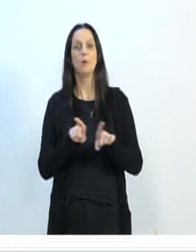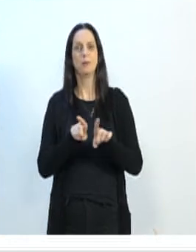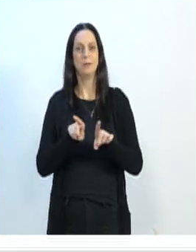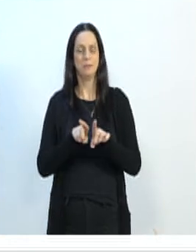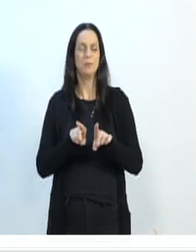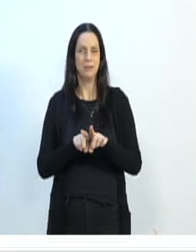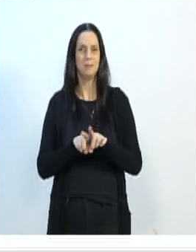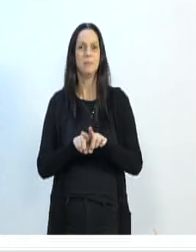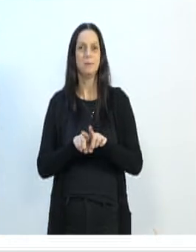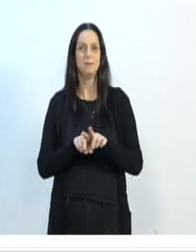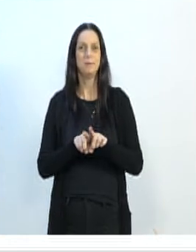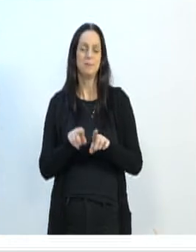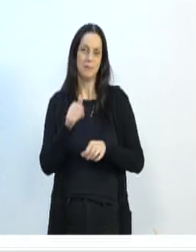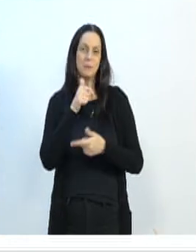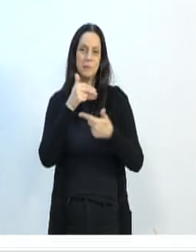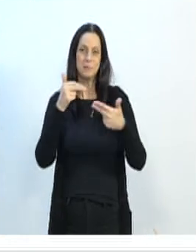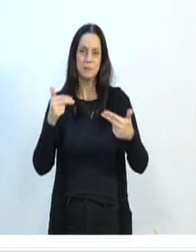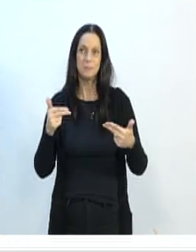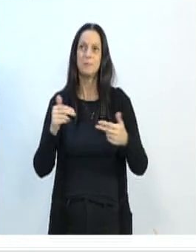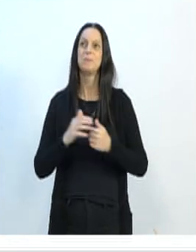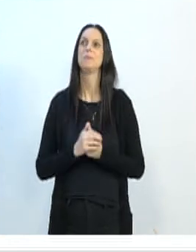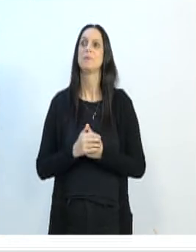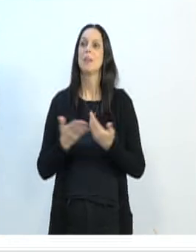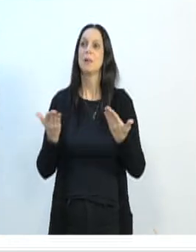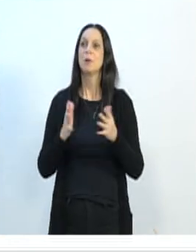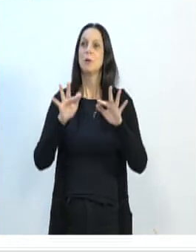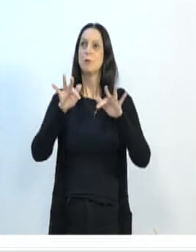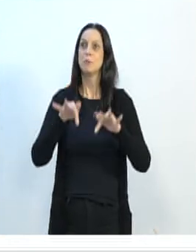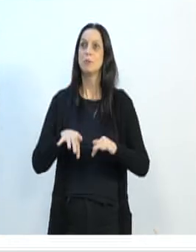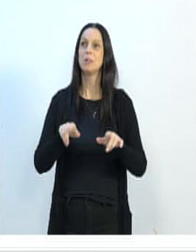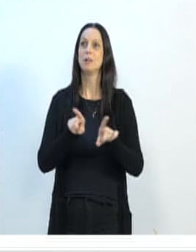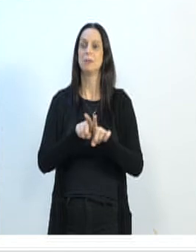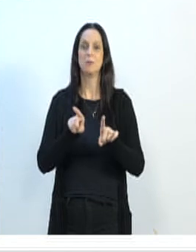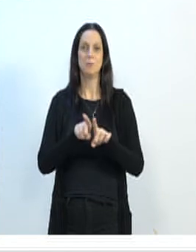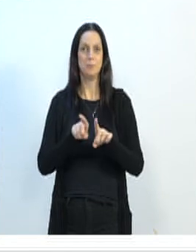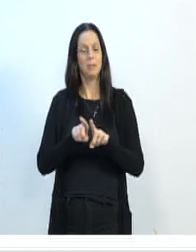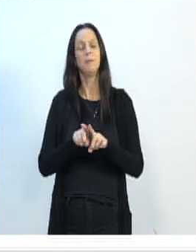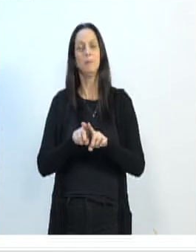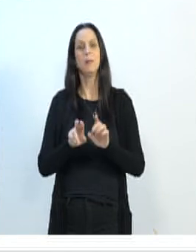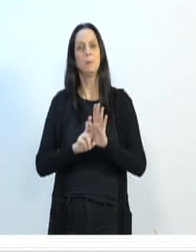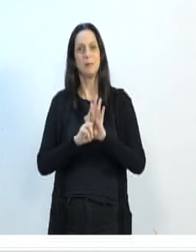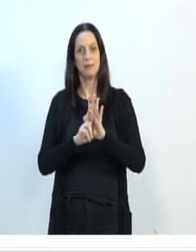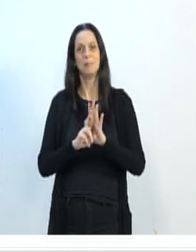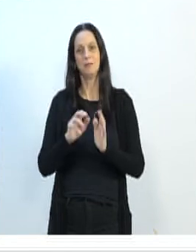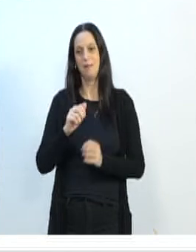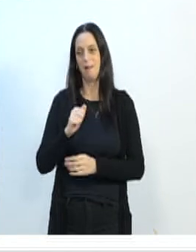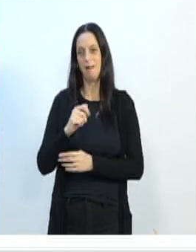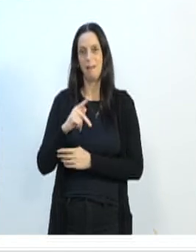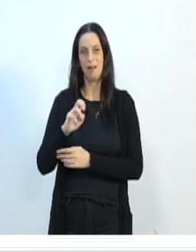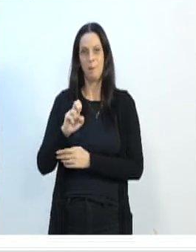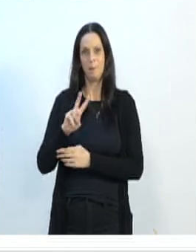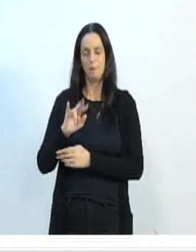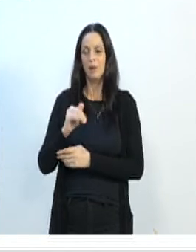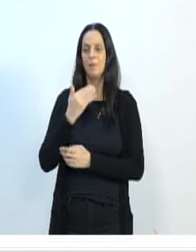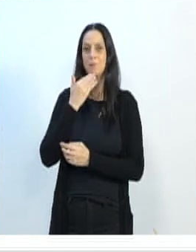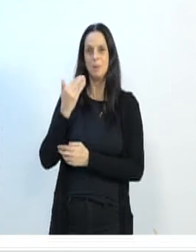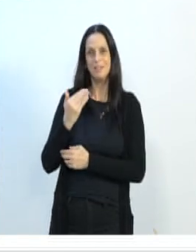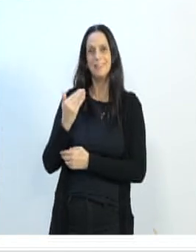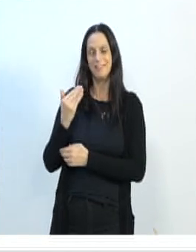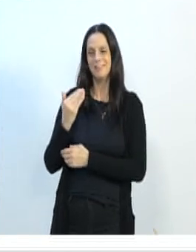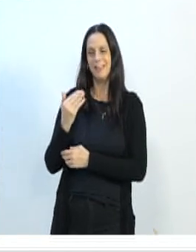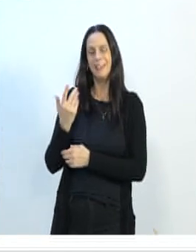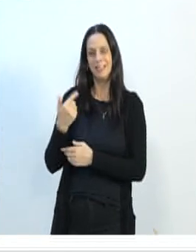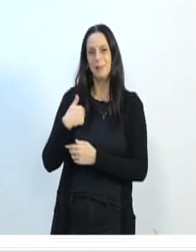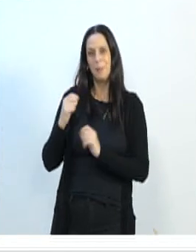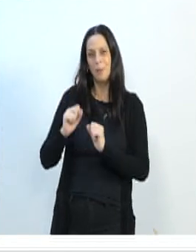Para encerrar, e com a permissão da diretoria da Zaprev, queremos usar as palavras do seu presidente para